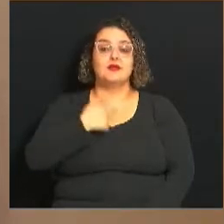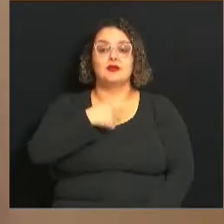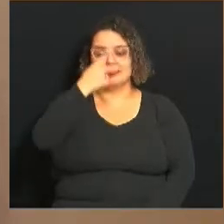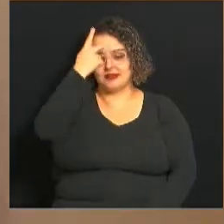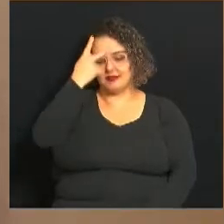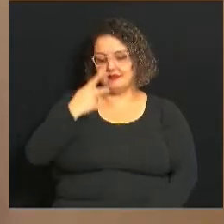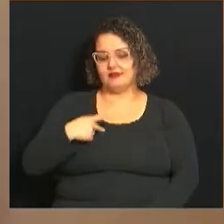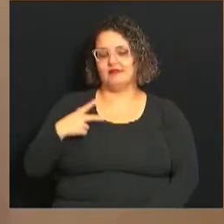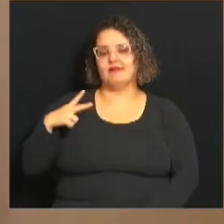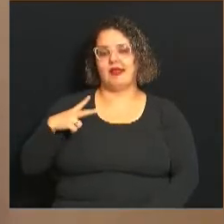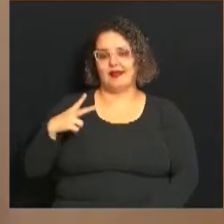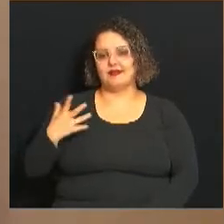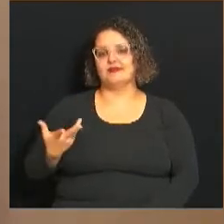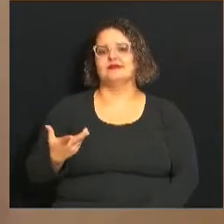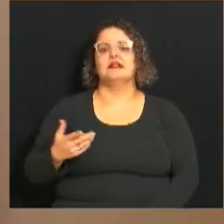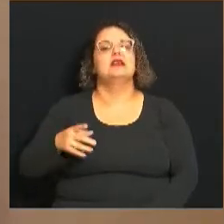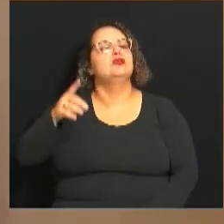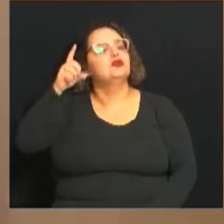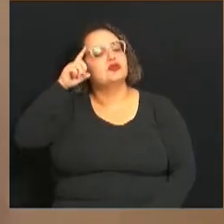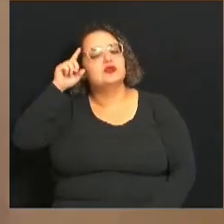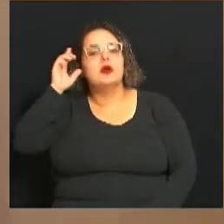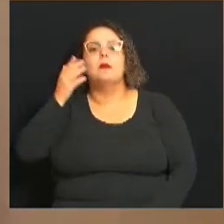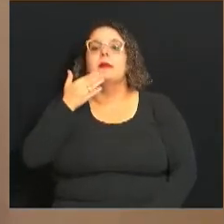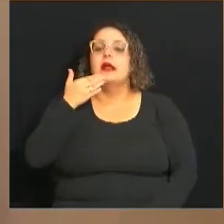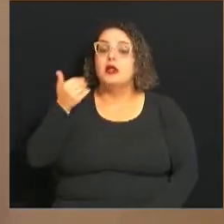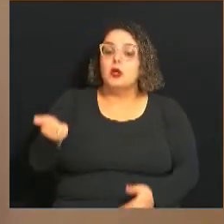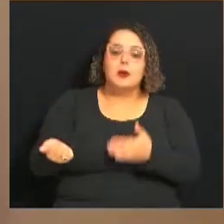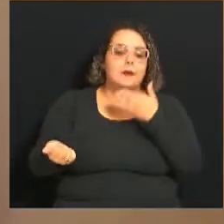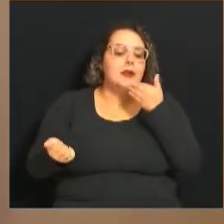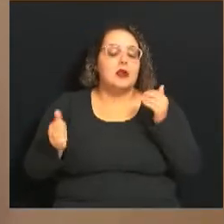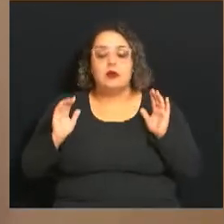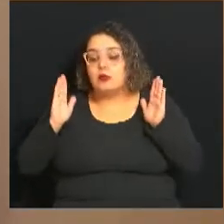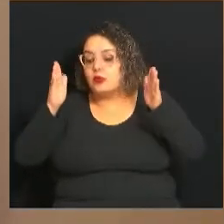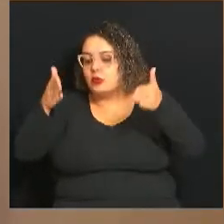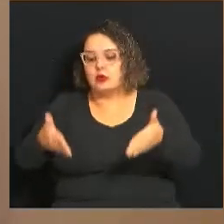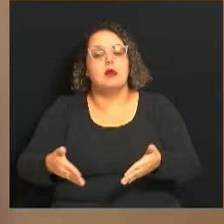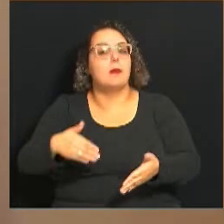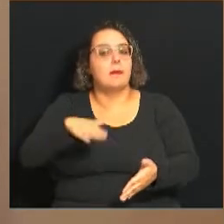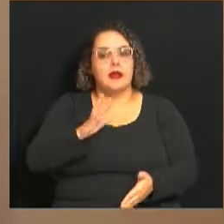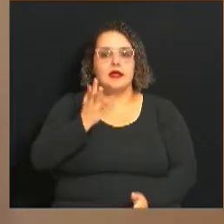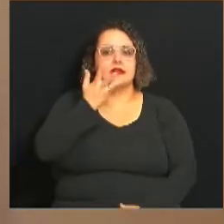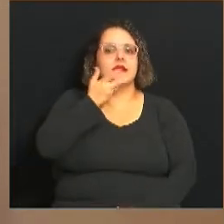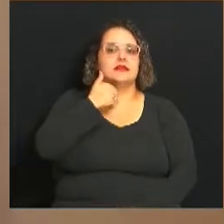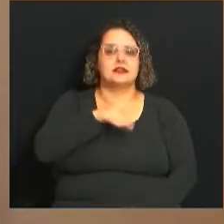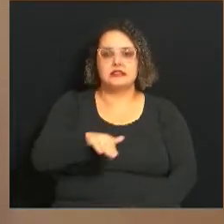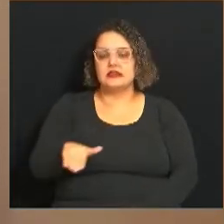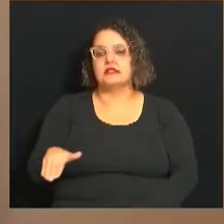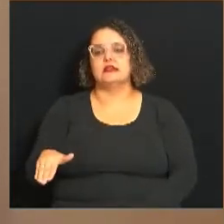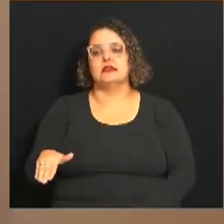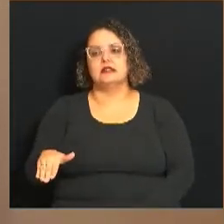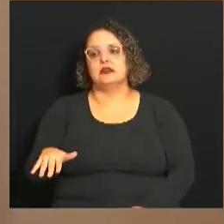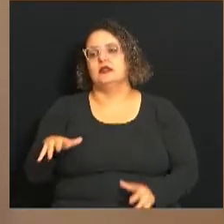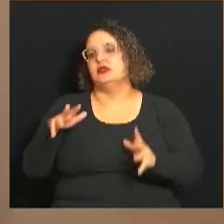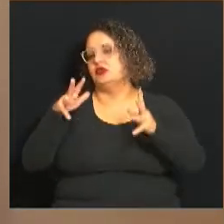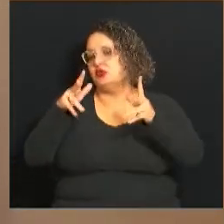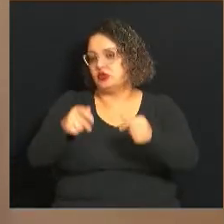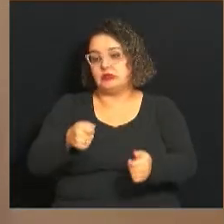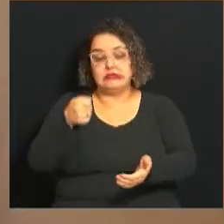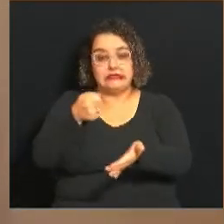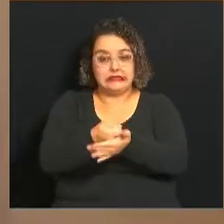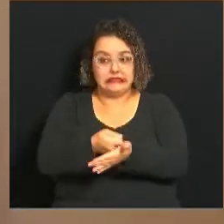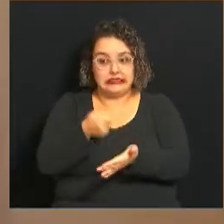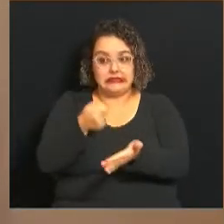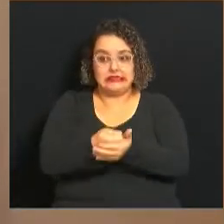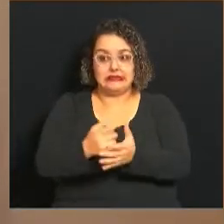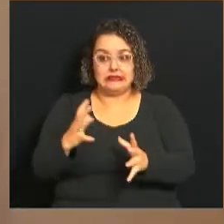querer cada dia estar melhor, da gente querer cada dia se dedicar mais a essa criança. Então, todas essas pressões